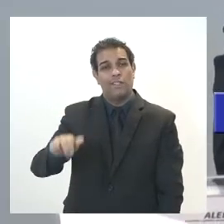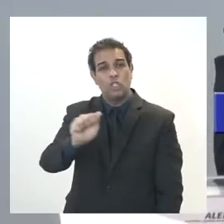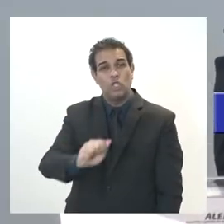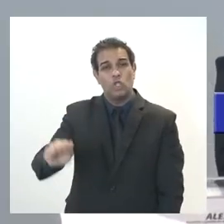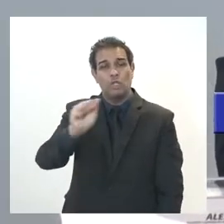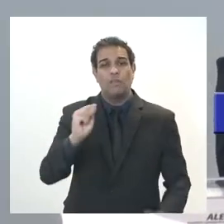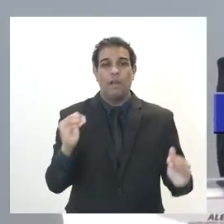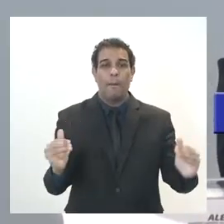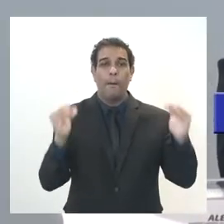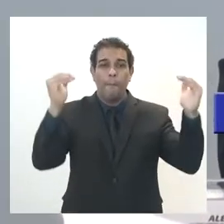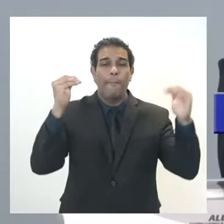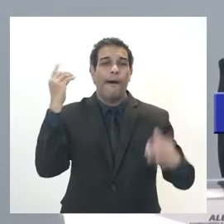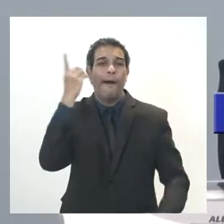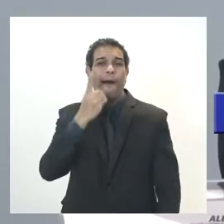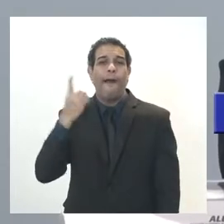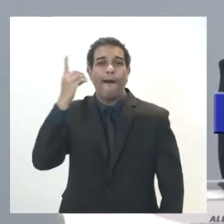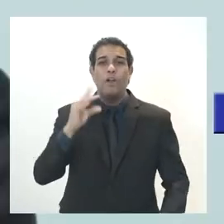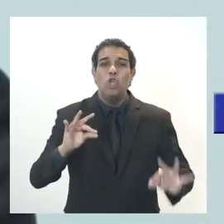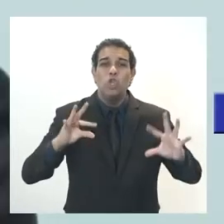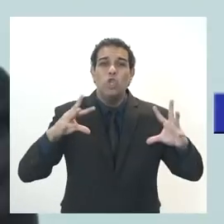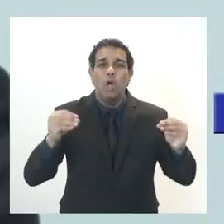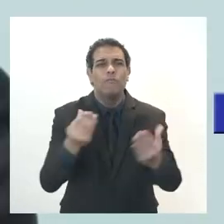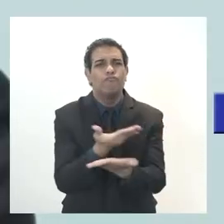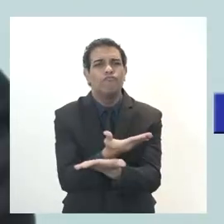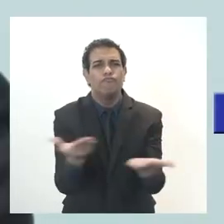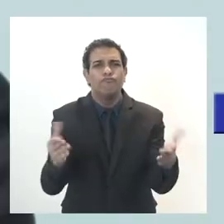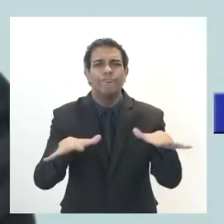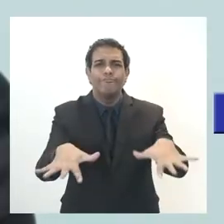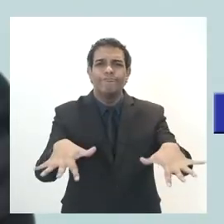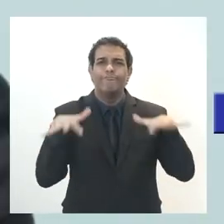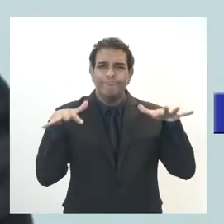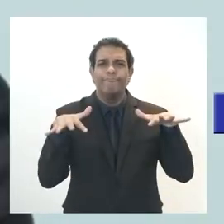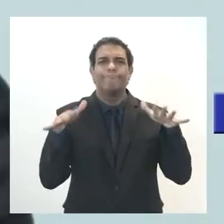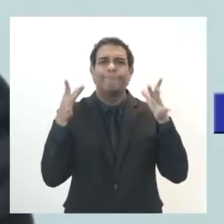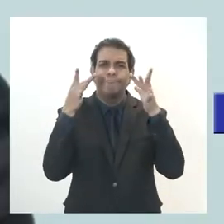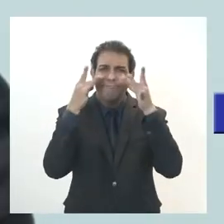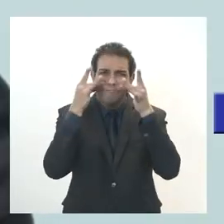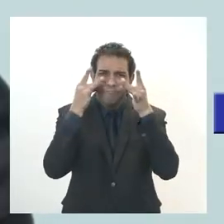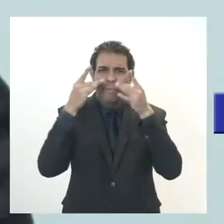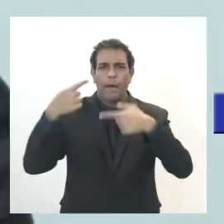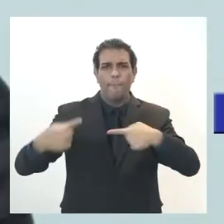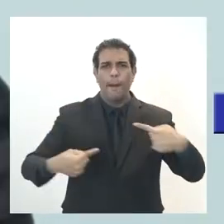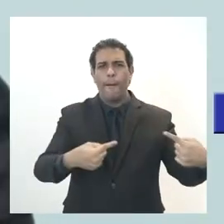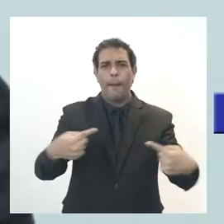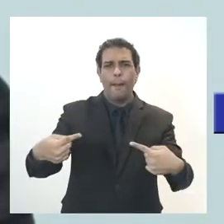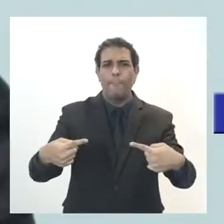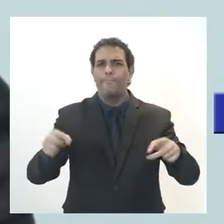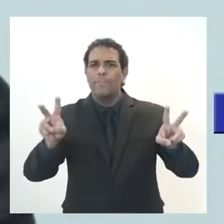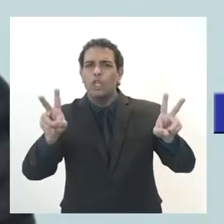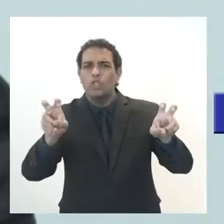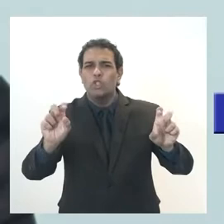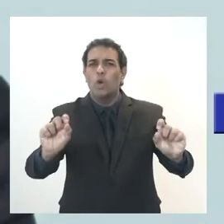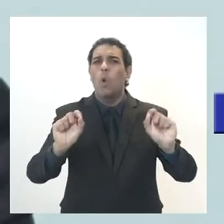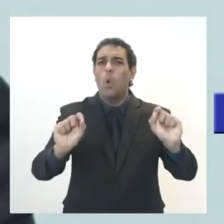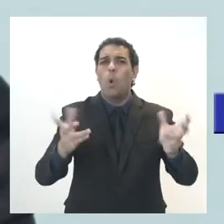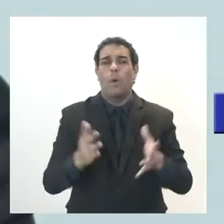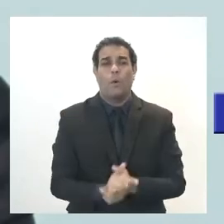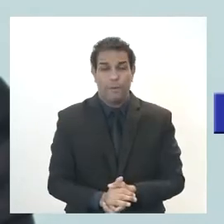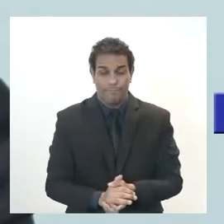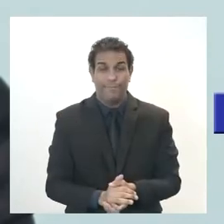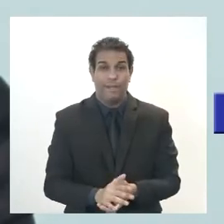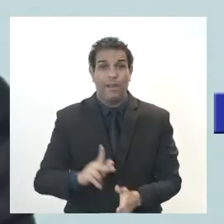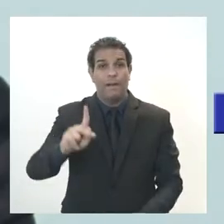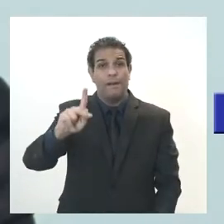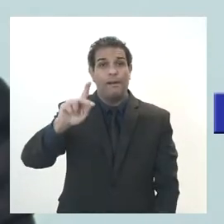magistrados EA todos que estão aqui o momento para gente debater sobre a questão da